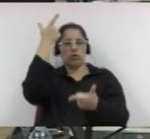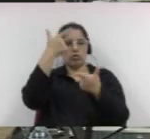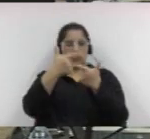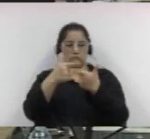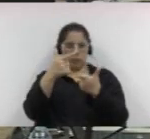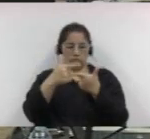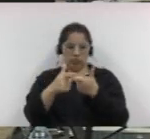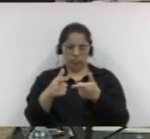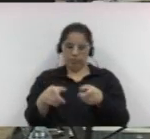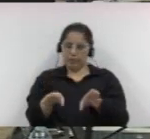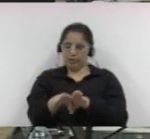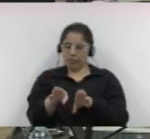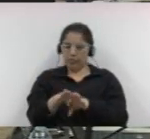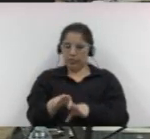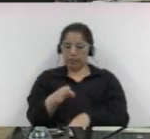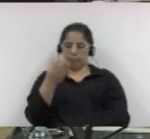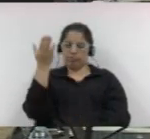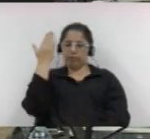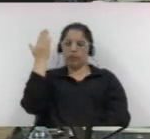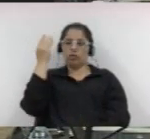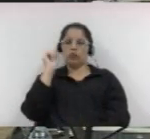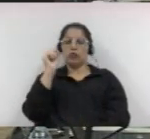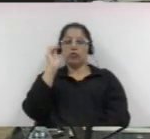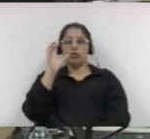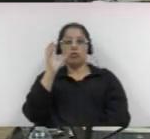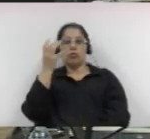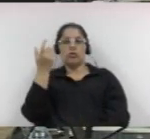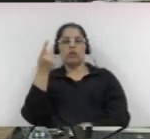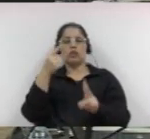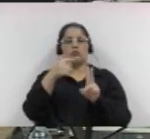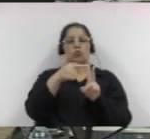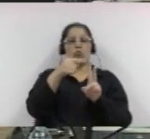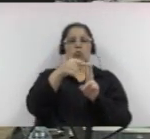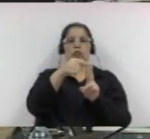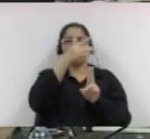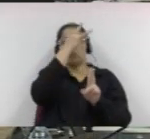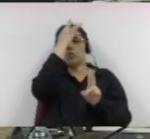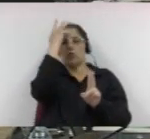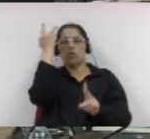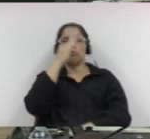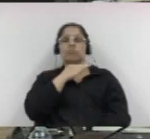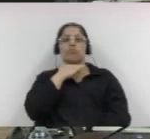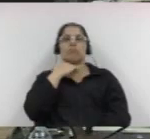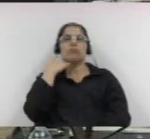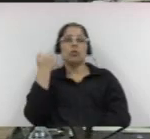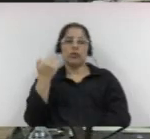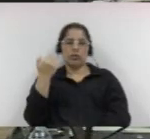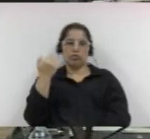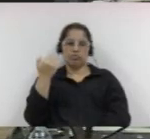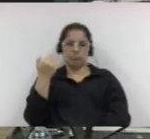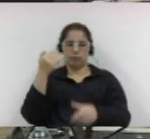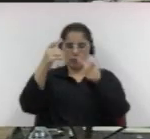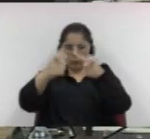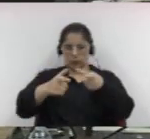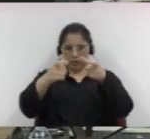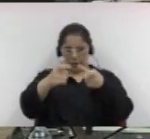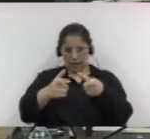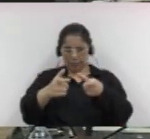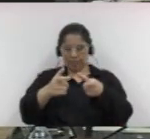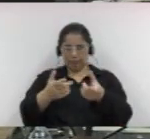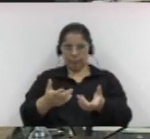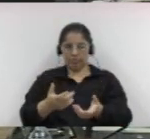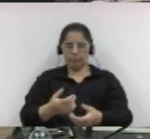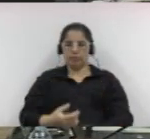morte daqueles 2 rapazes, então foram obrigados a colocar terra para que as pessoas não fizessem racha naquilo lá. Eu passei por lá recentemente e